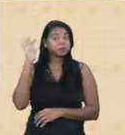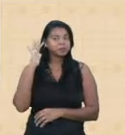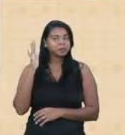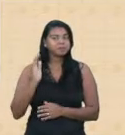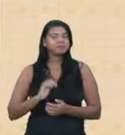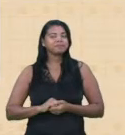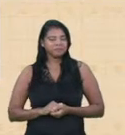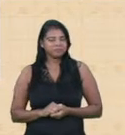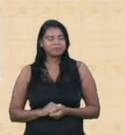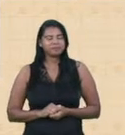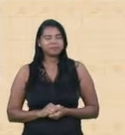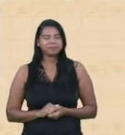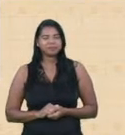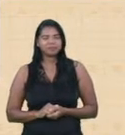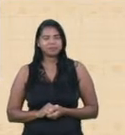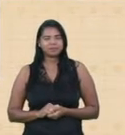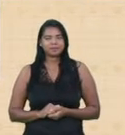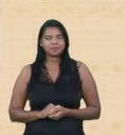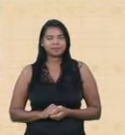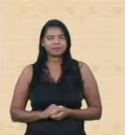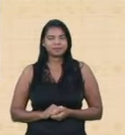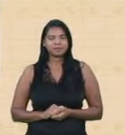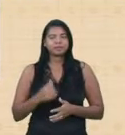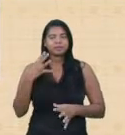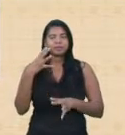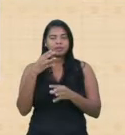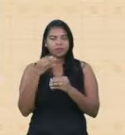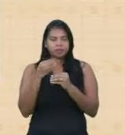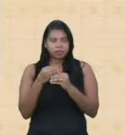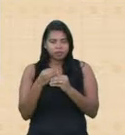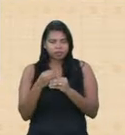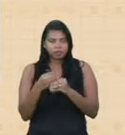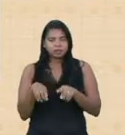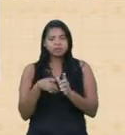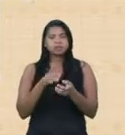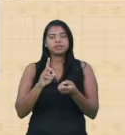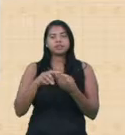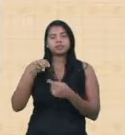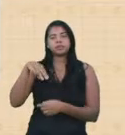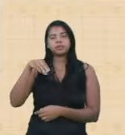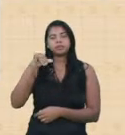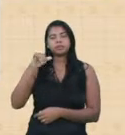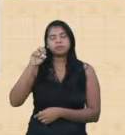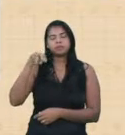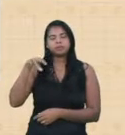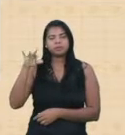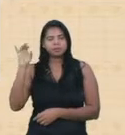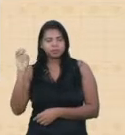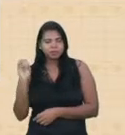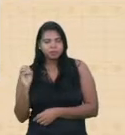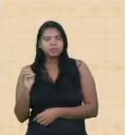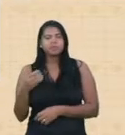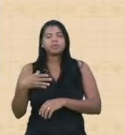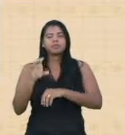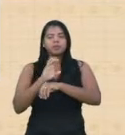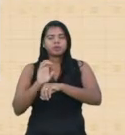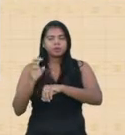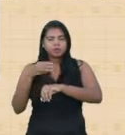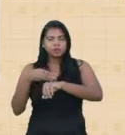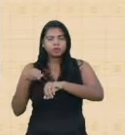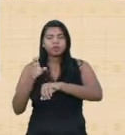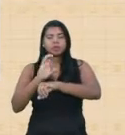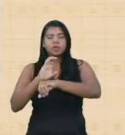de ímã ferradura. Então, ele é formado por um minério de níquel bruto, onde você vai ter o níquel, o cobalto e o